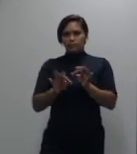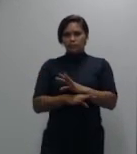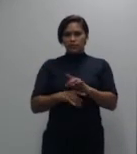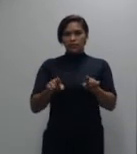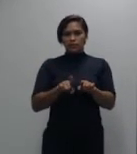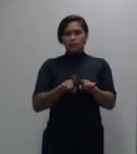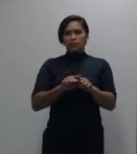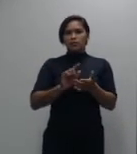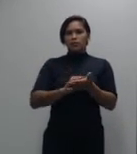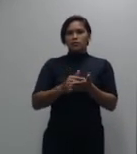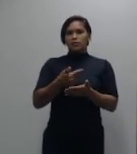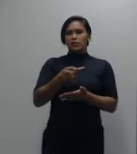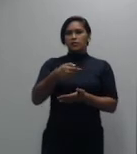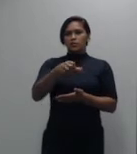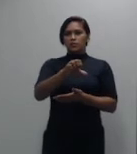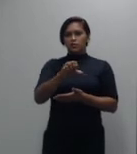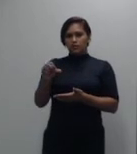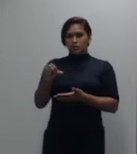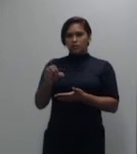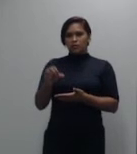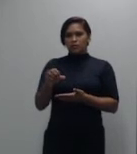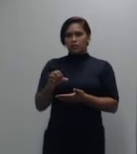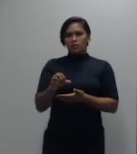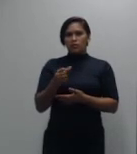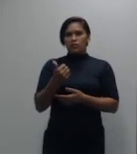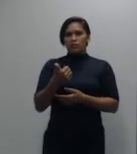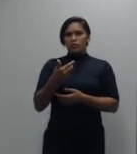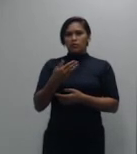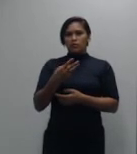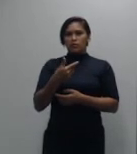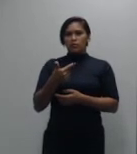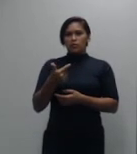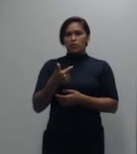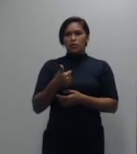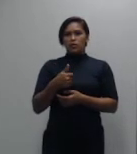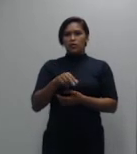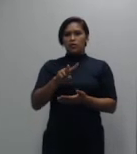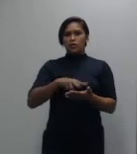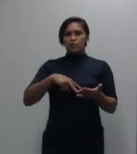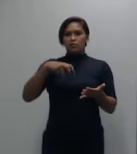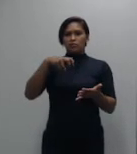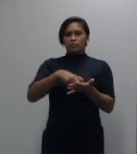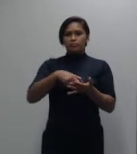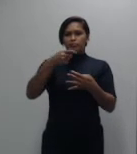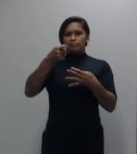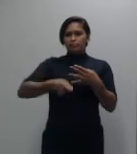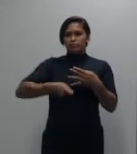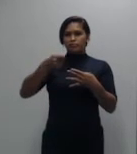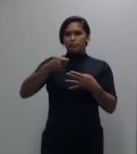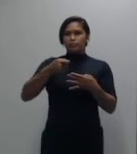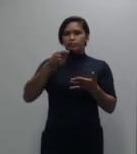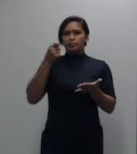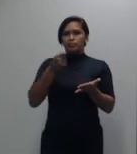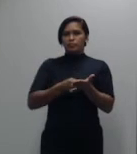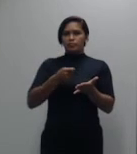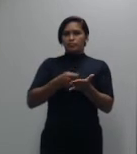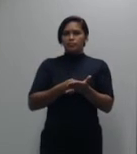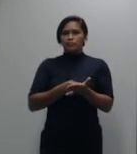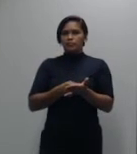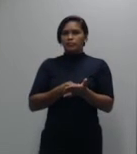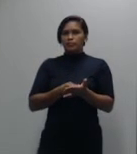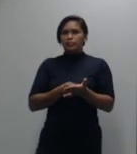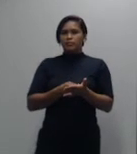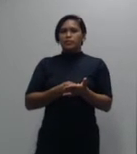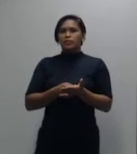79 dos Presentes autos condenado a pagar Público de Goiânia no